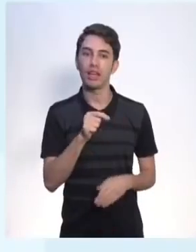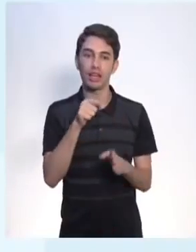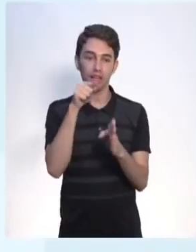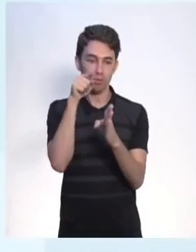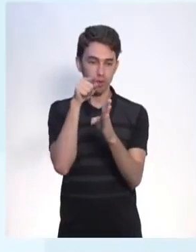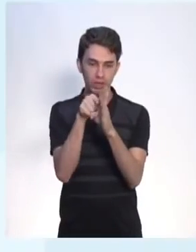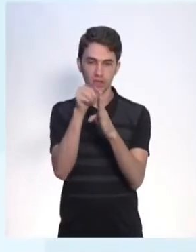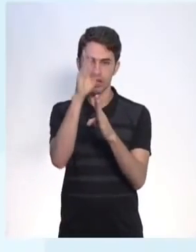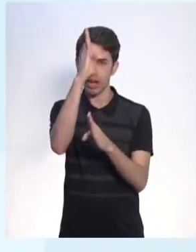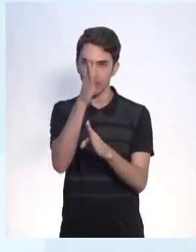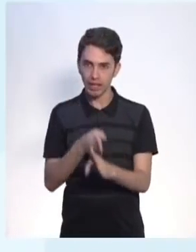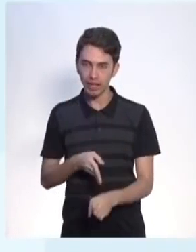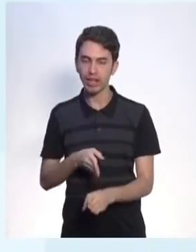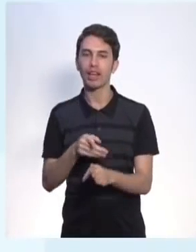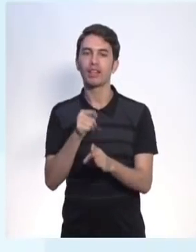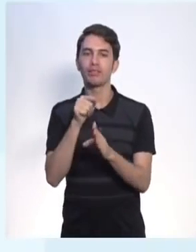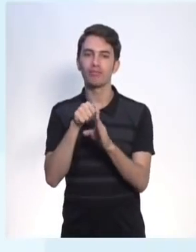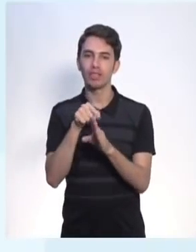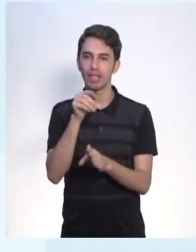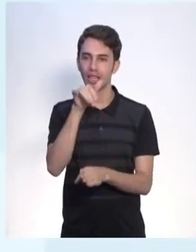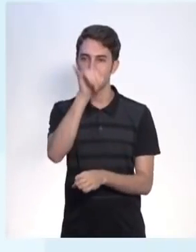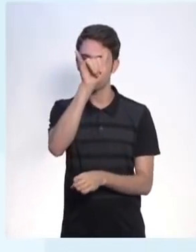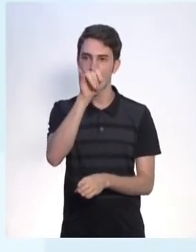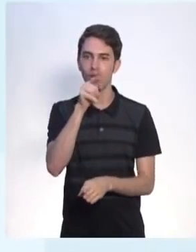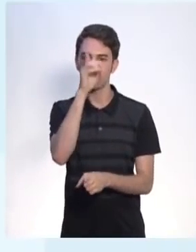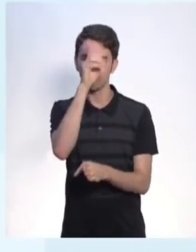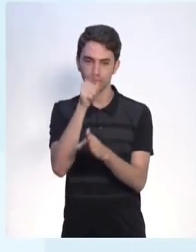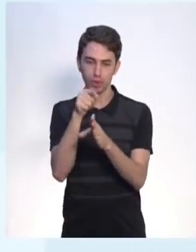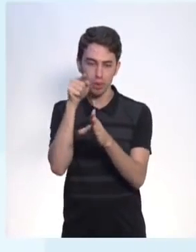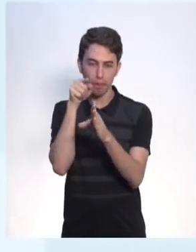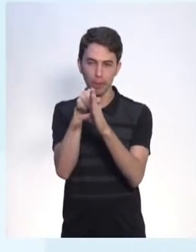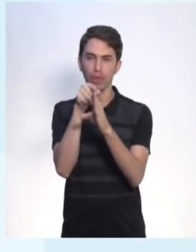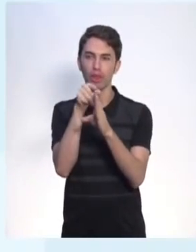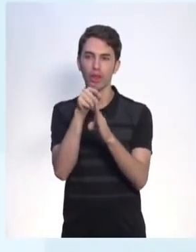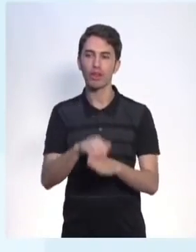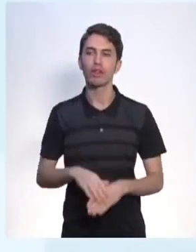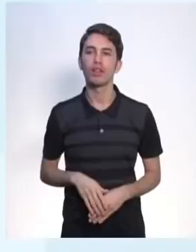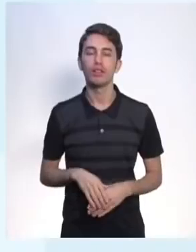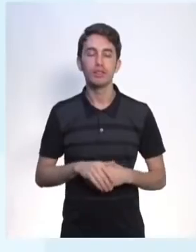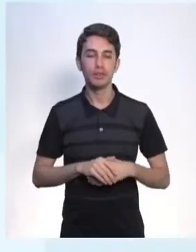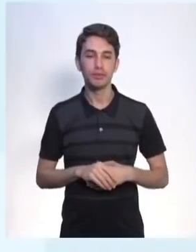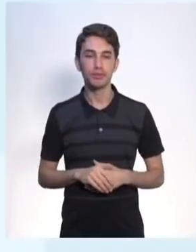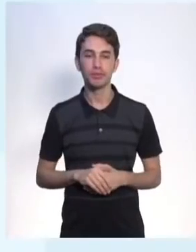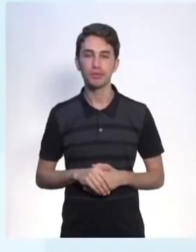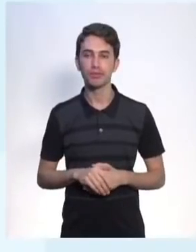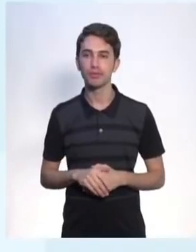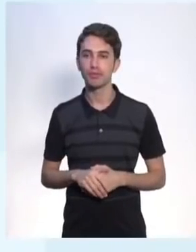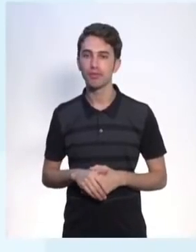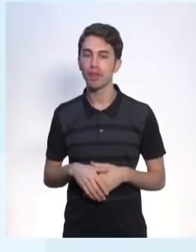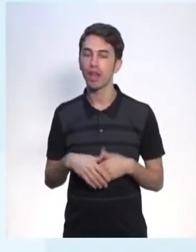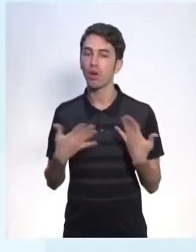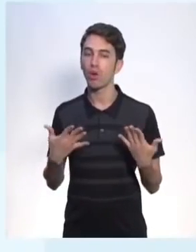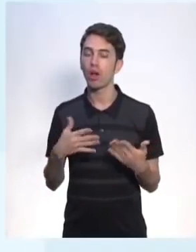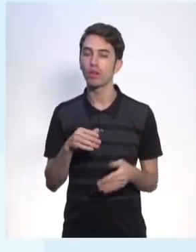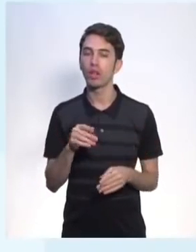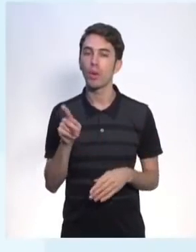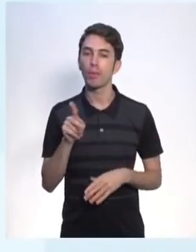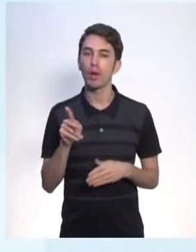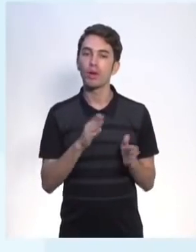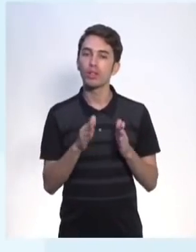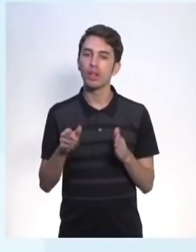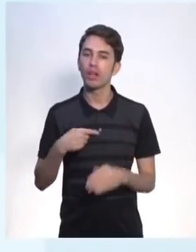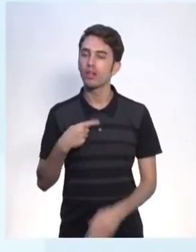reta, no caso aí, da reta Y, né? Ele está exatamente em cima da reta Y. Qual que é o par ordenado? Então, o